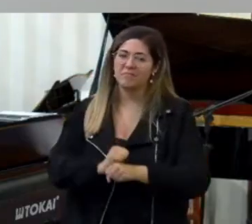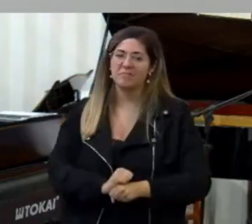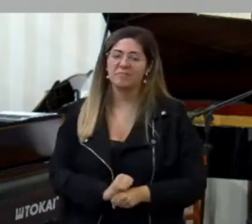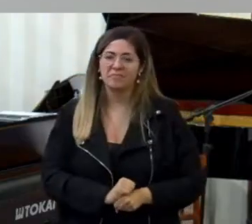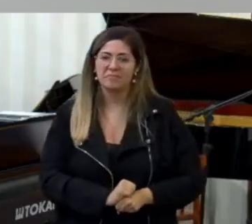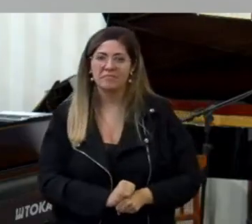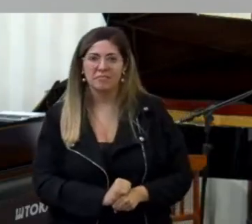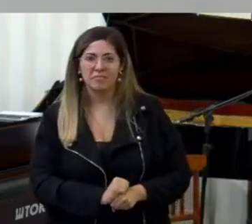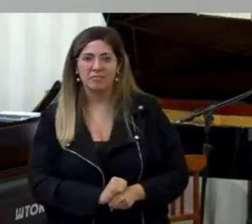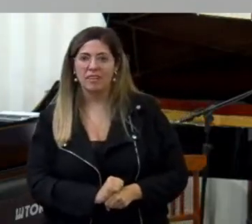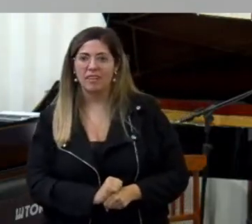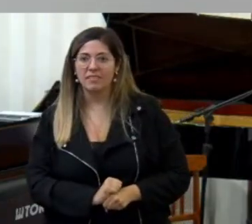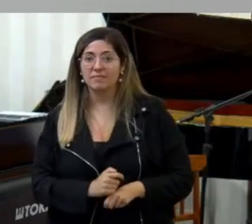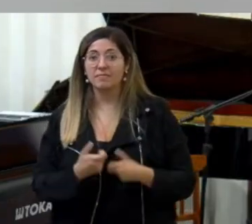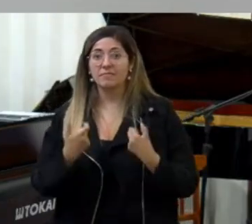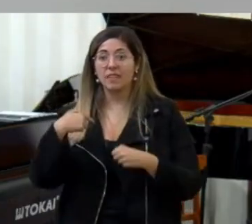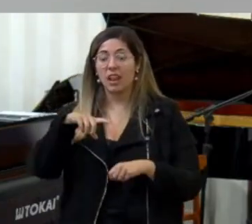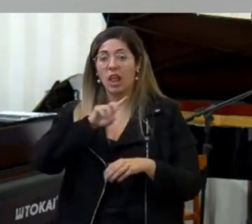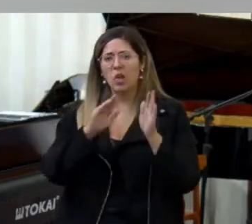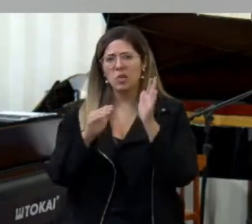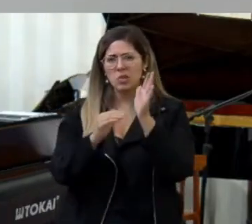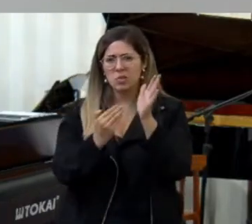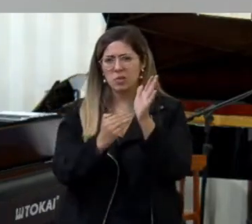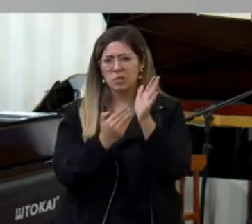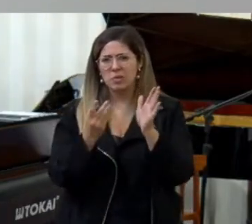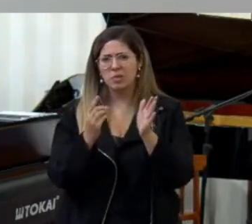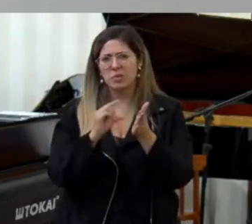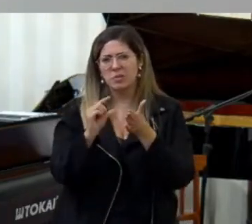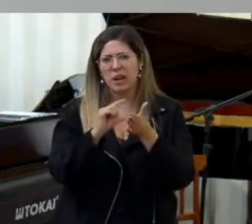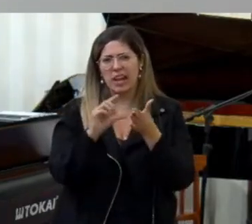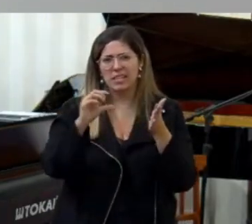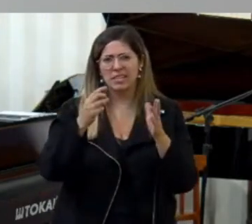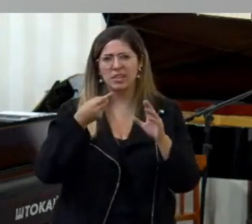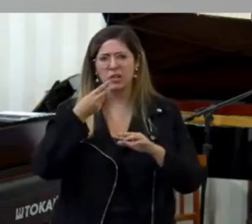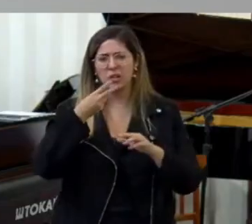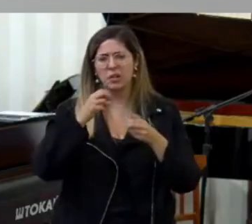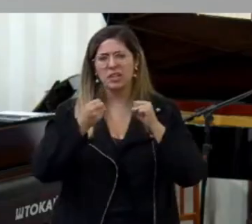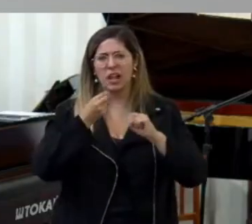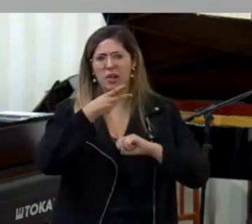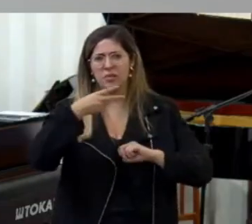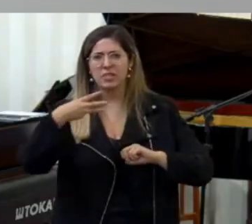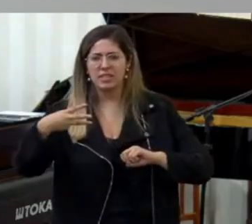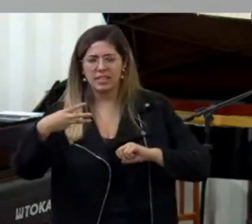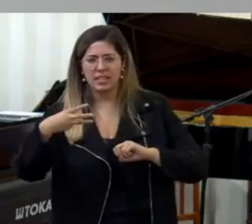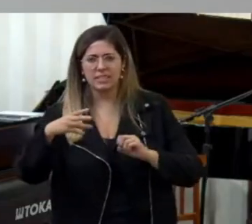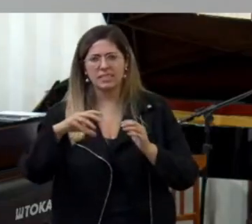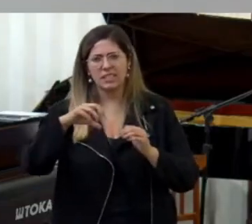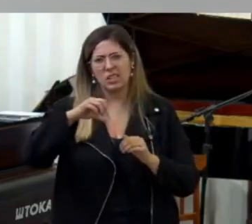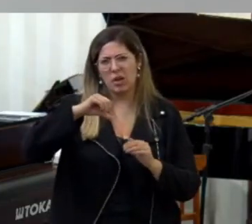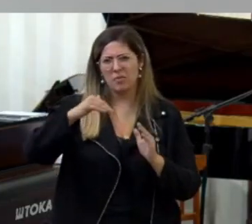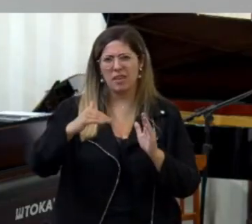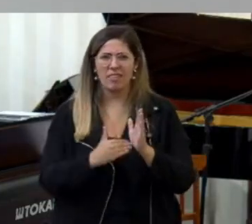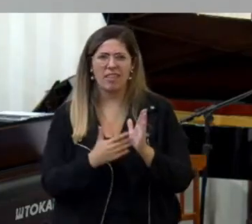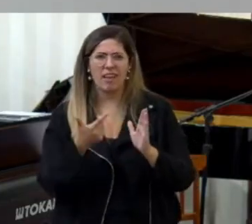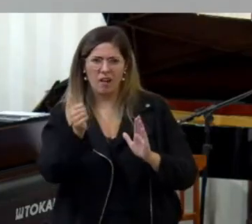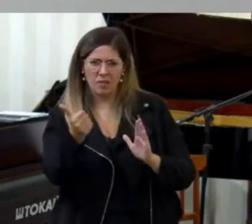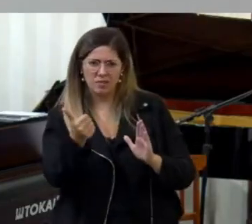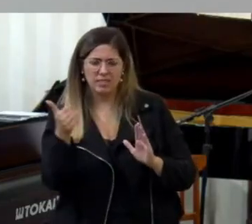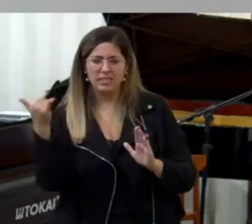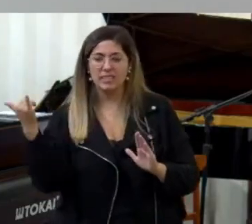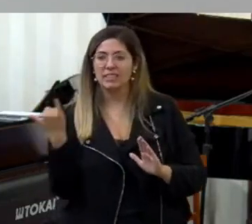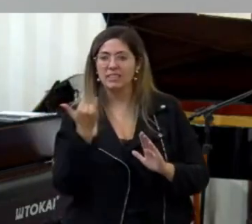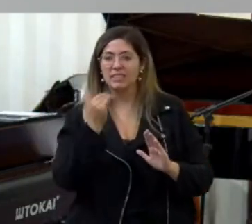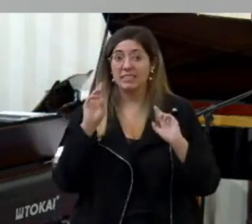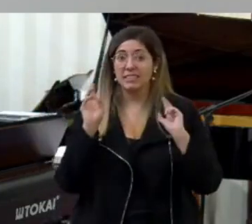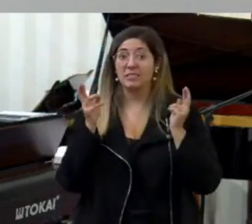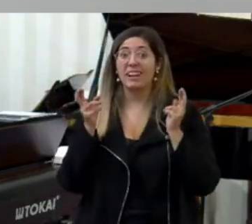nós. Os últimos versículos desse salmo, dos versículos 9 ao versículo 11, nos dão um pouco de esperança. Talvez